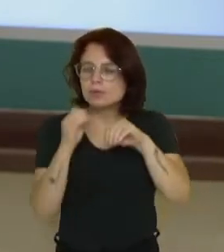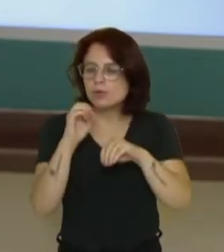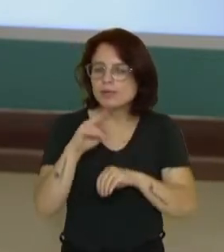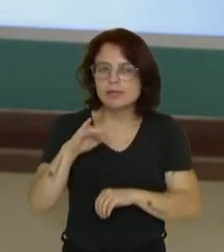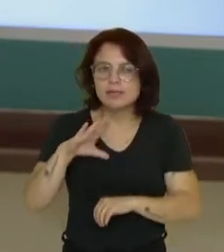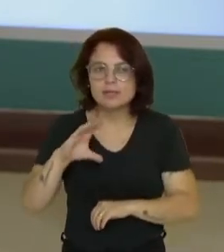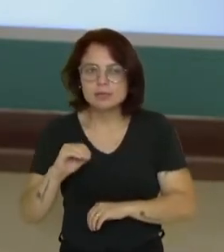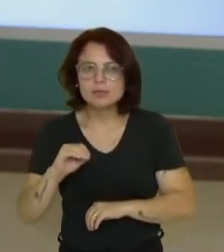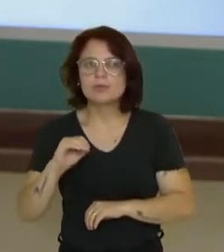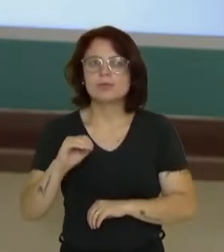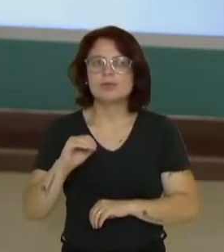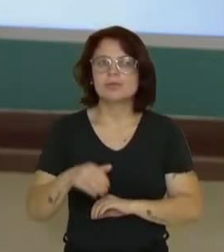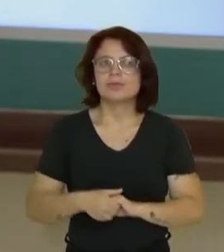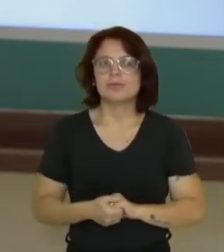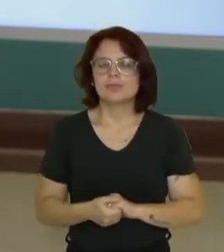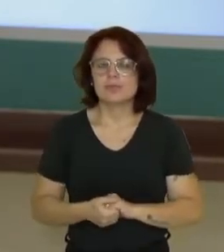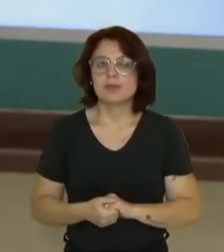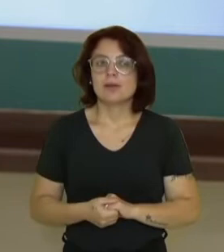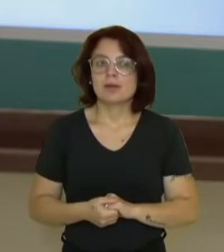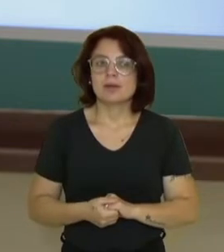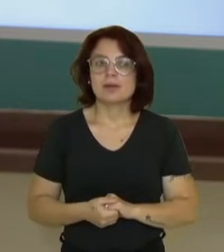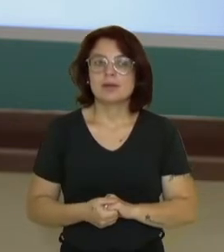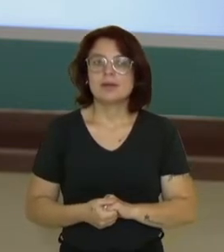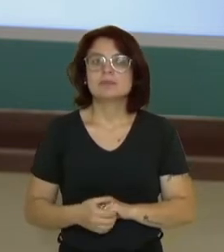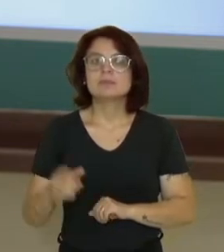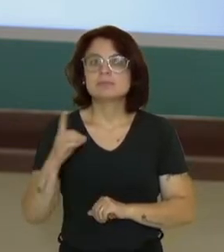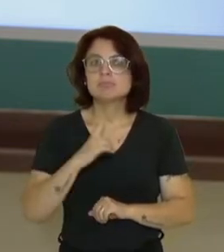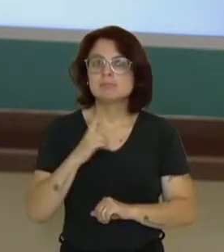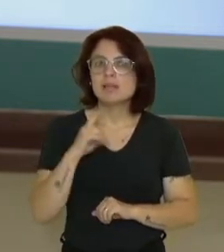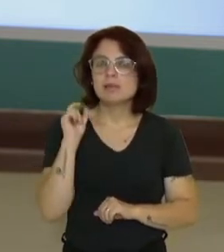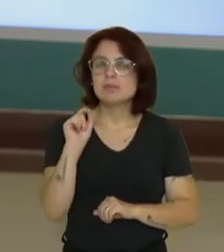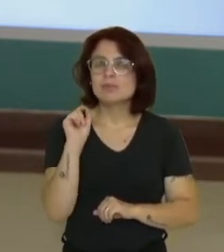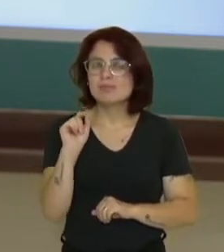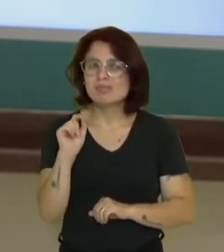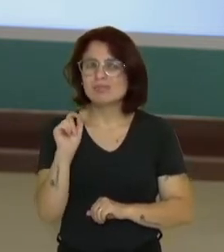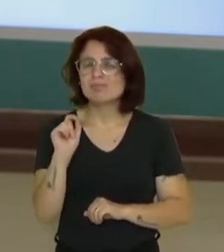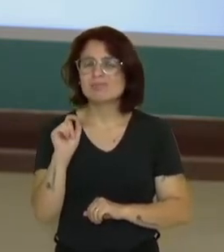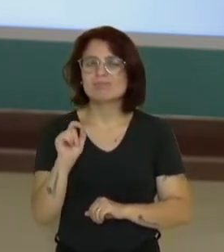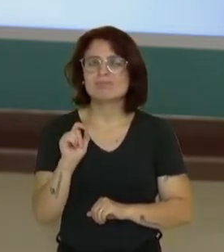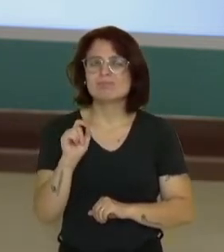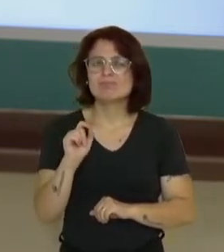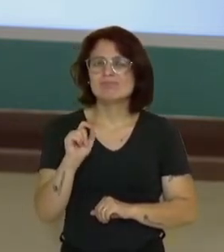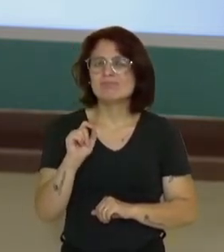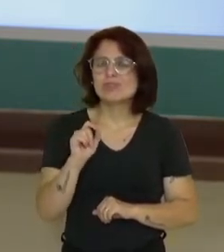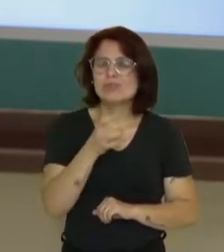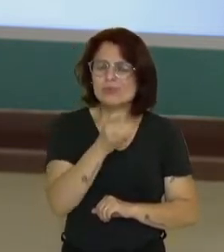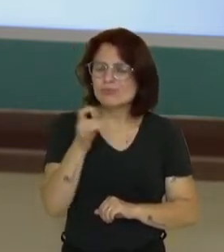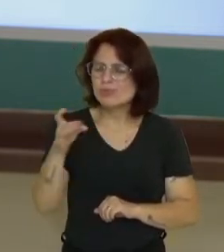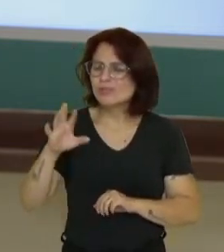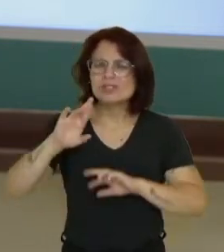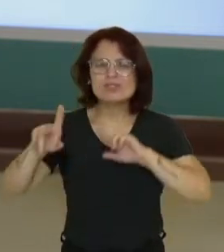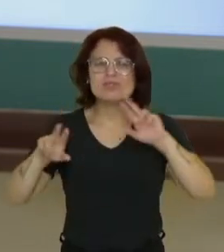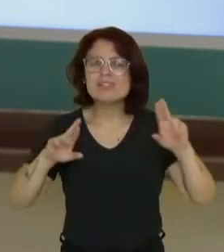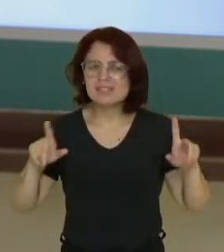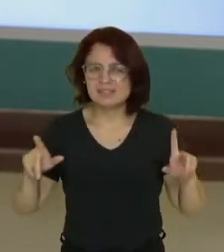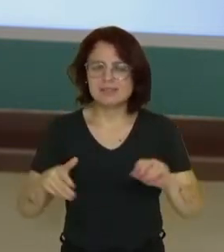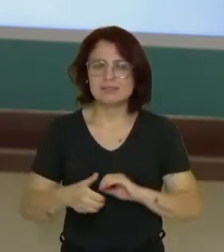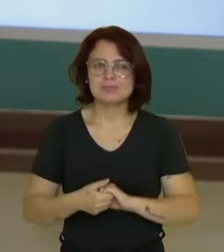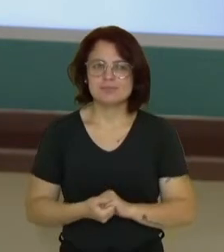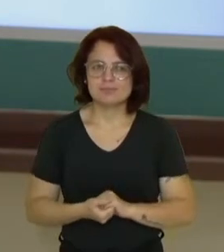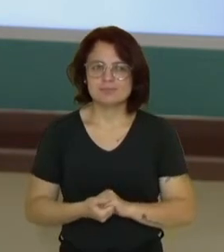orgânicos ou inorgânicos. Os compostos orgânicos, eles são formados por